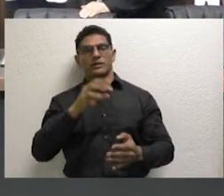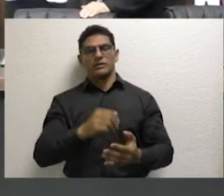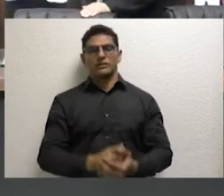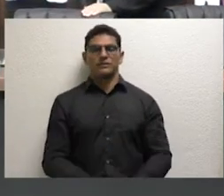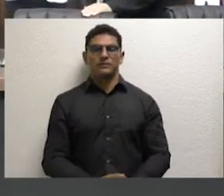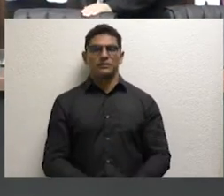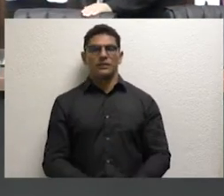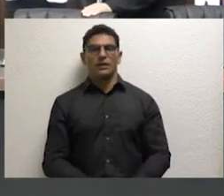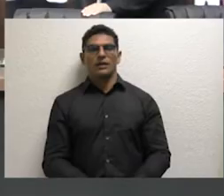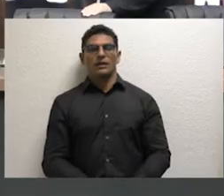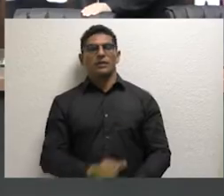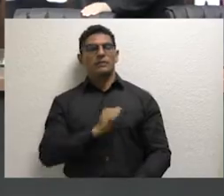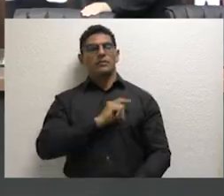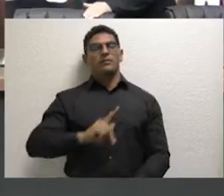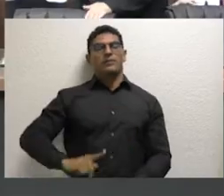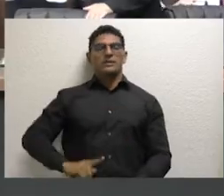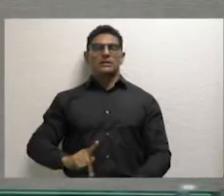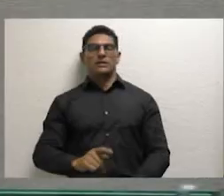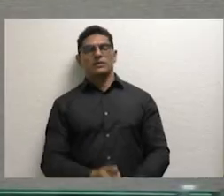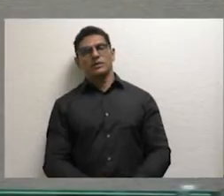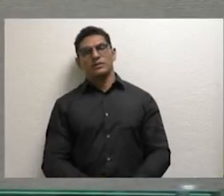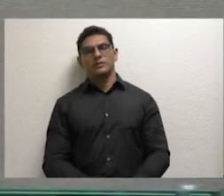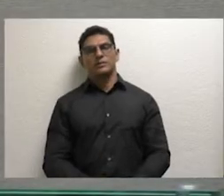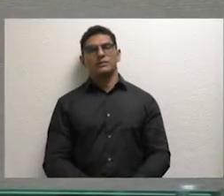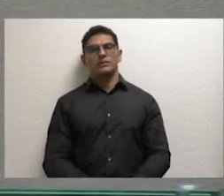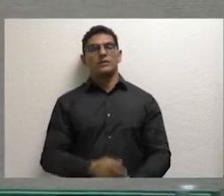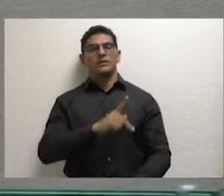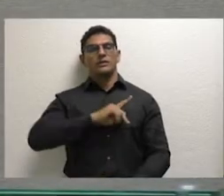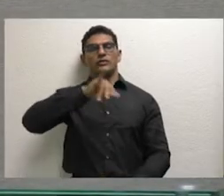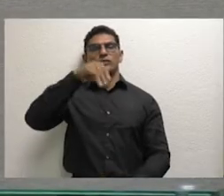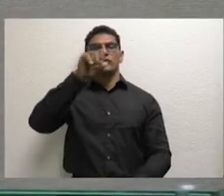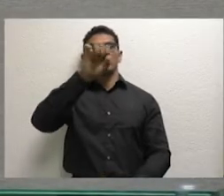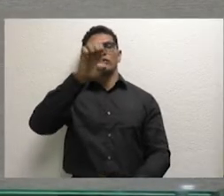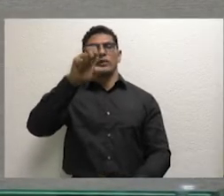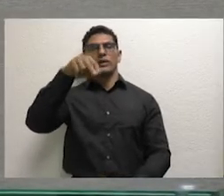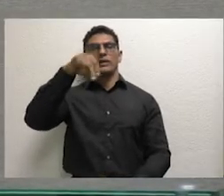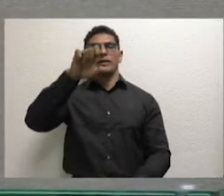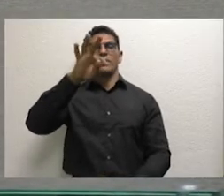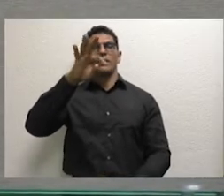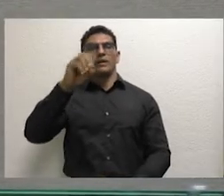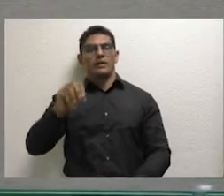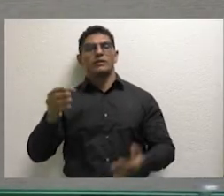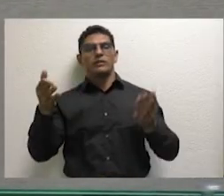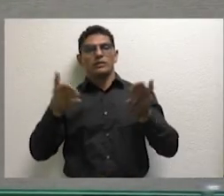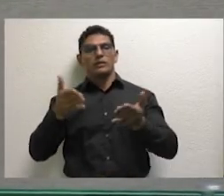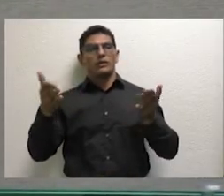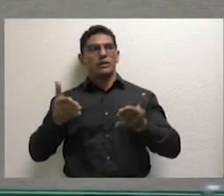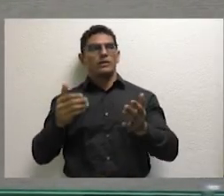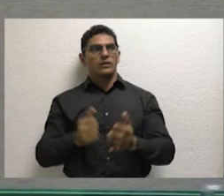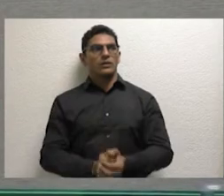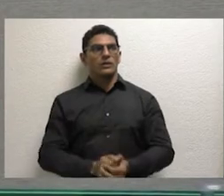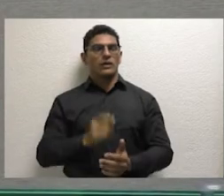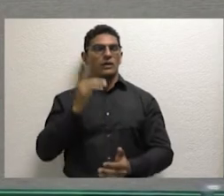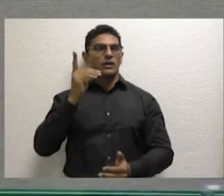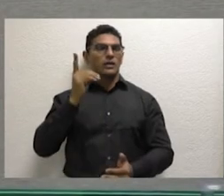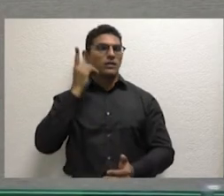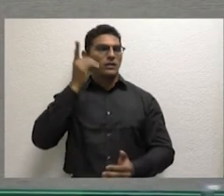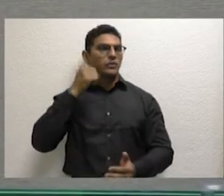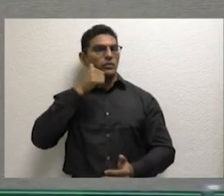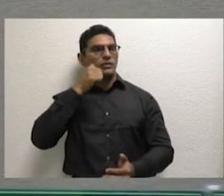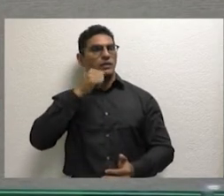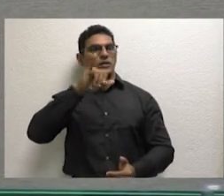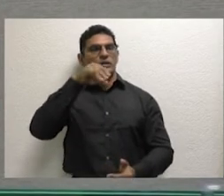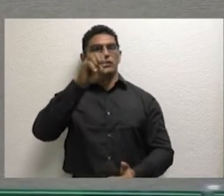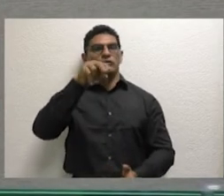presidente presidente Josué Neto nesse momento deputada Joana Dark preside